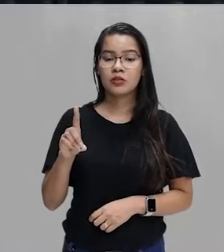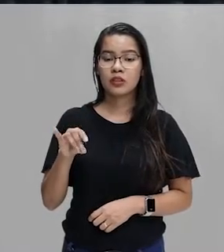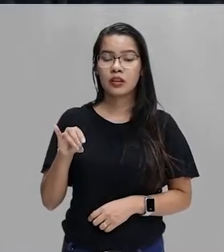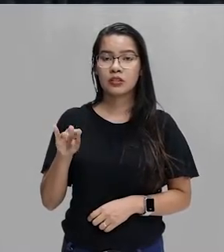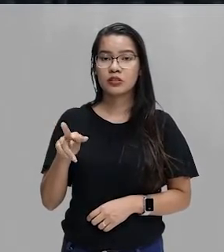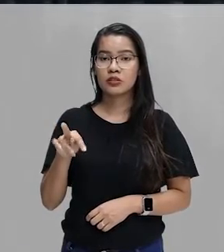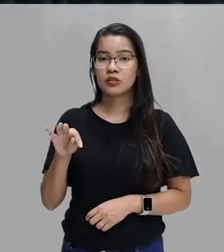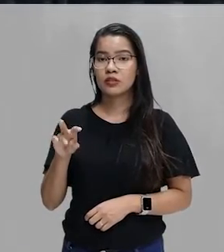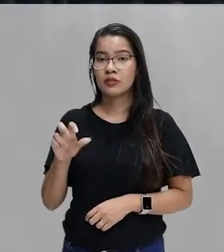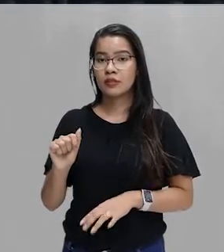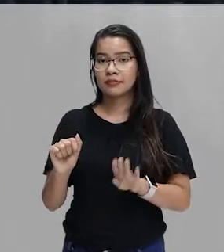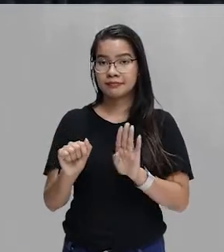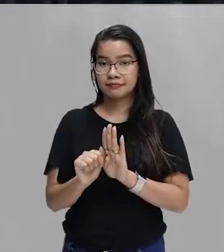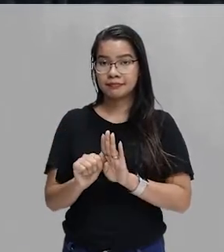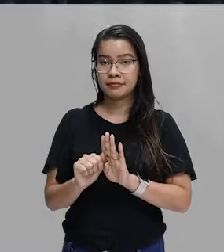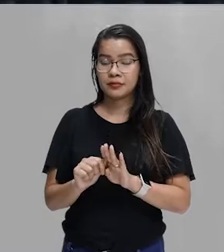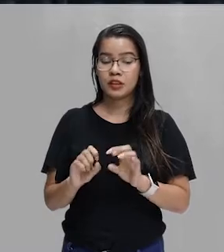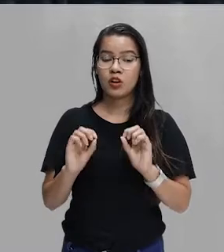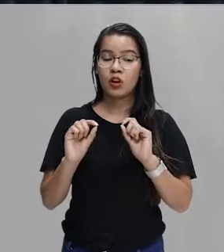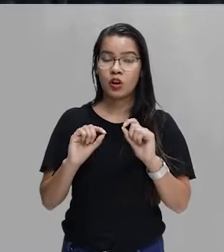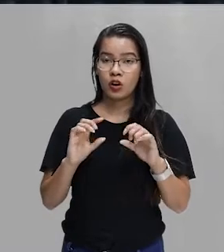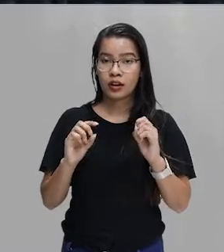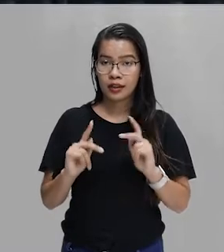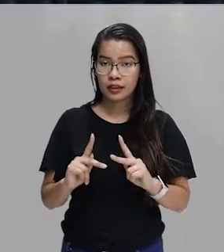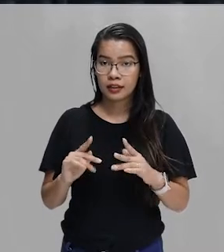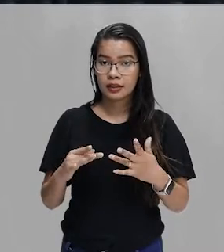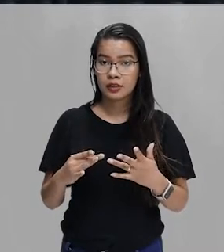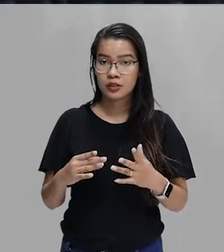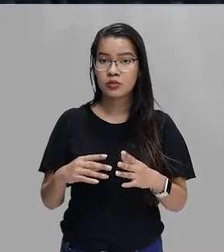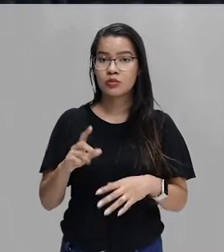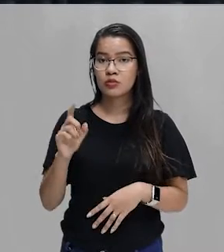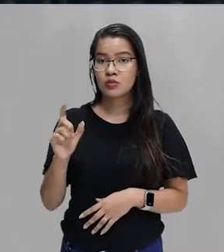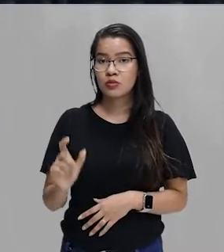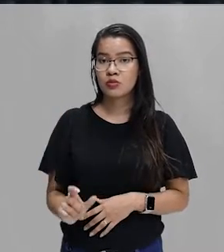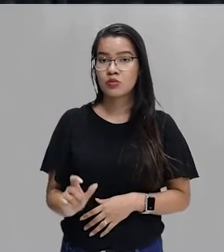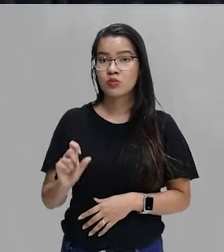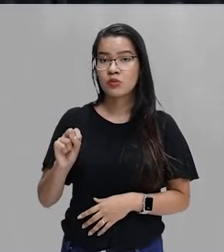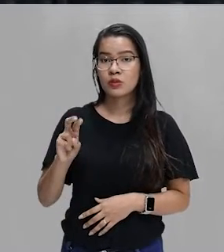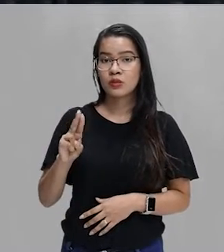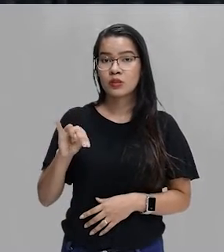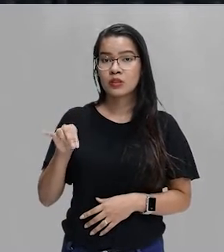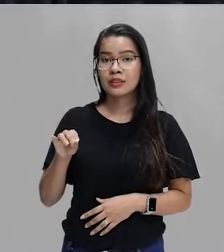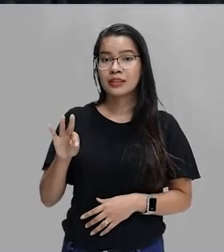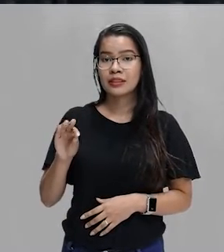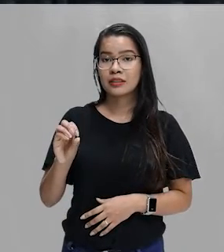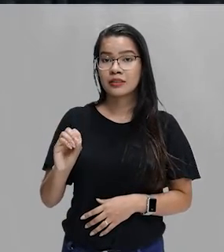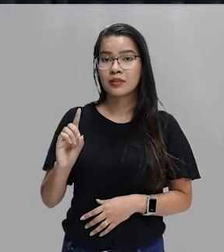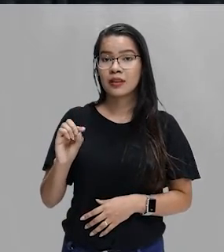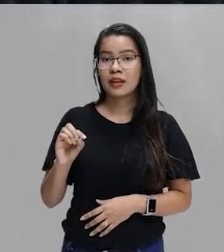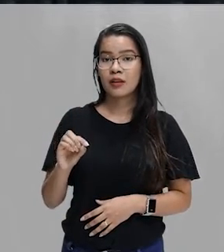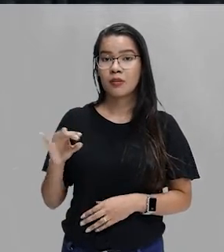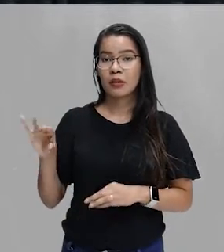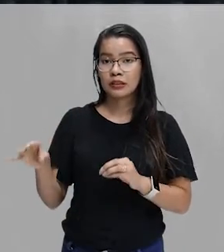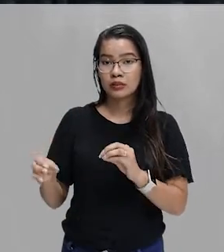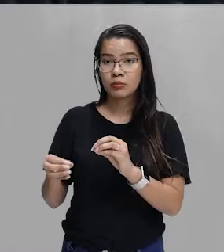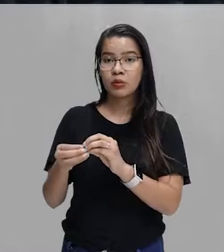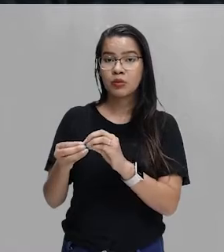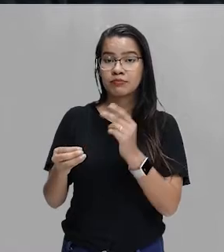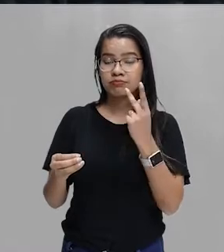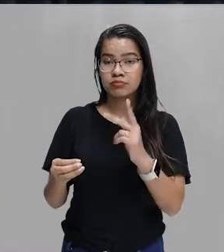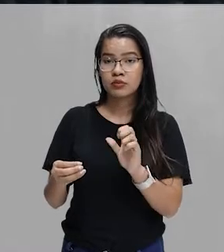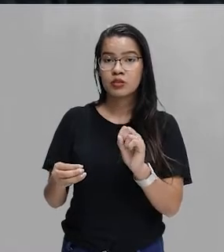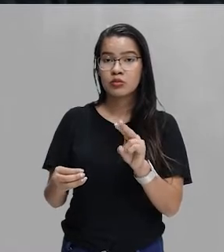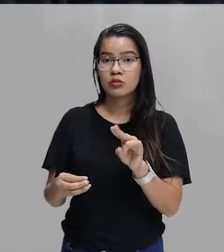como predicativo do sujeito, certo? E o sujeito... esse predicativo é um atributo para esse